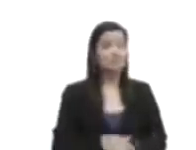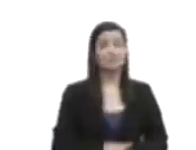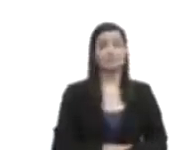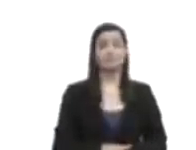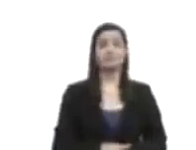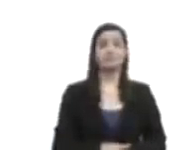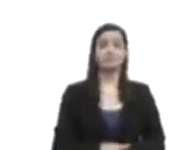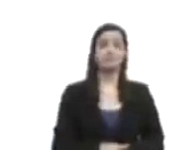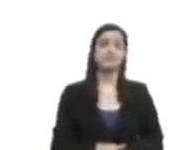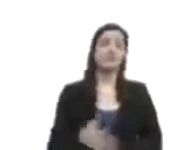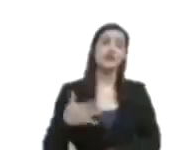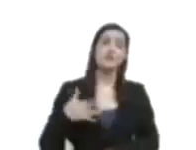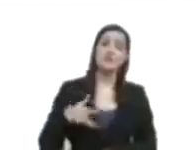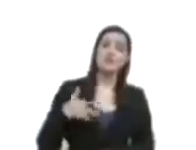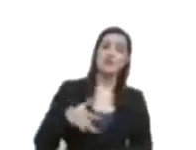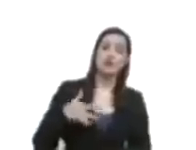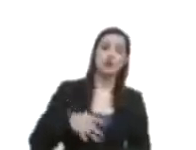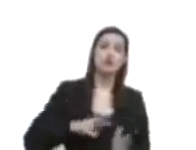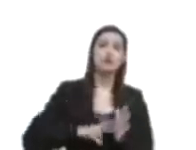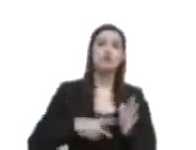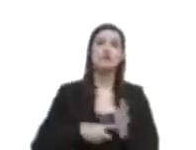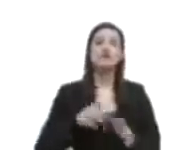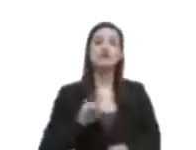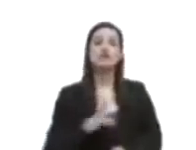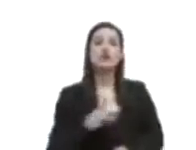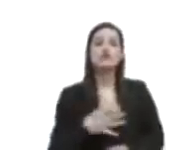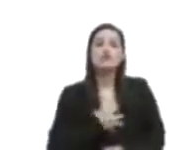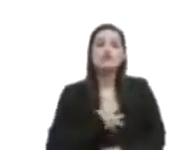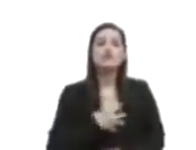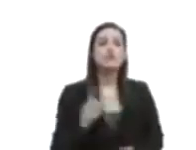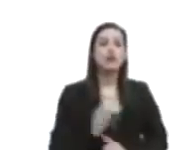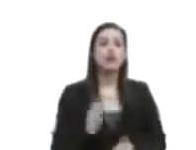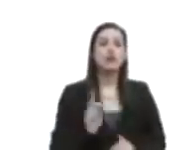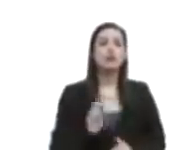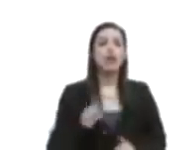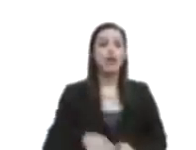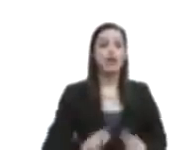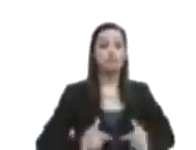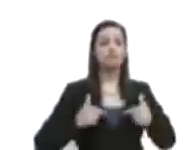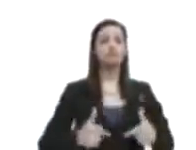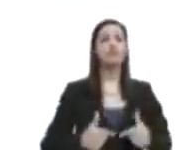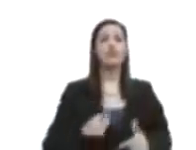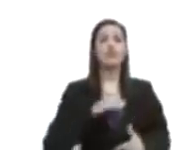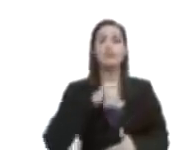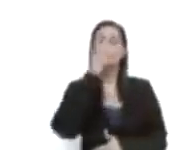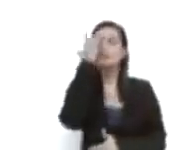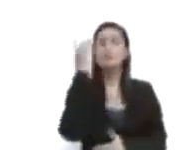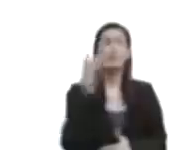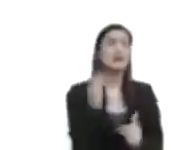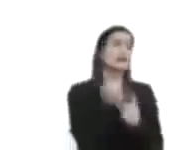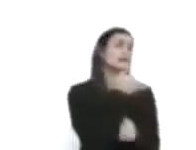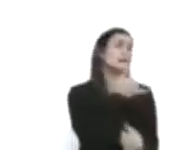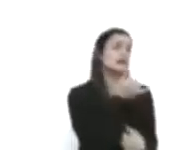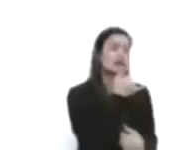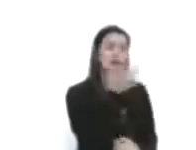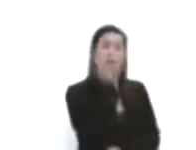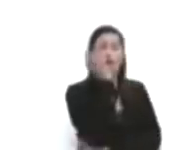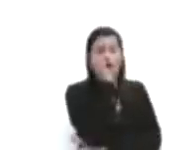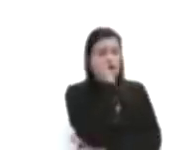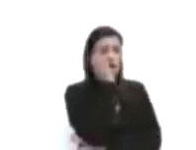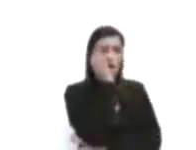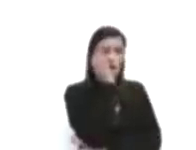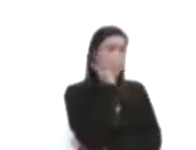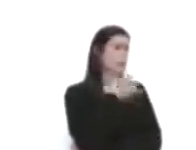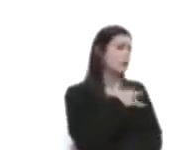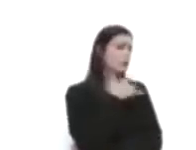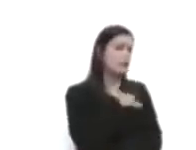Misericórdia também não é só um sentimento, também é uma atitude. Há muitos que ficam arrasados com o sofrimento alheio, depois limpam suas